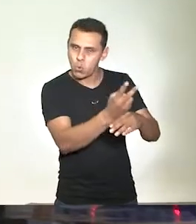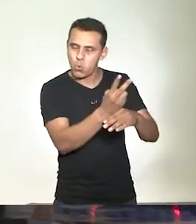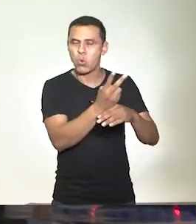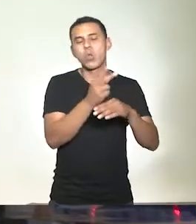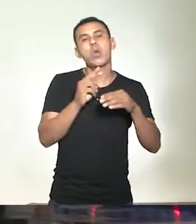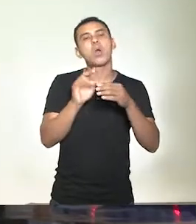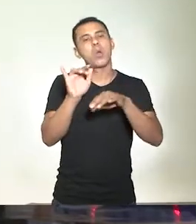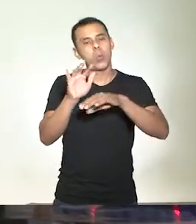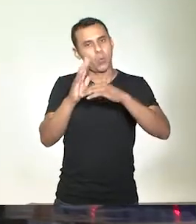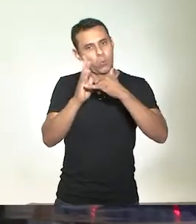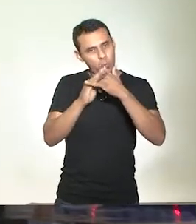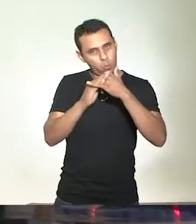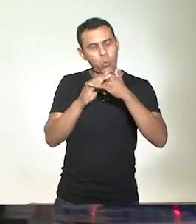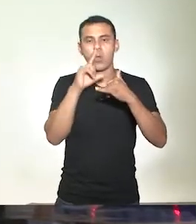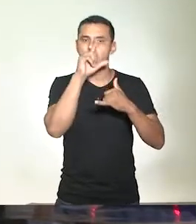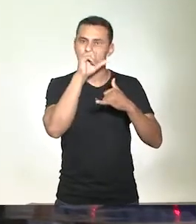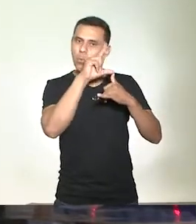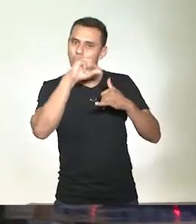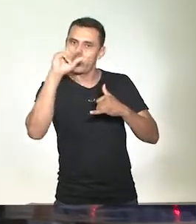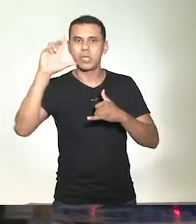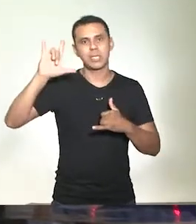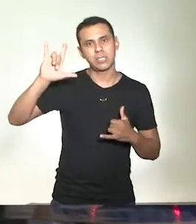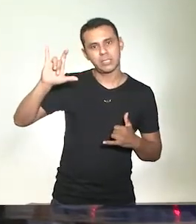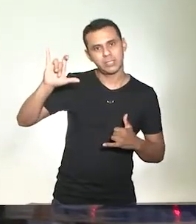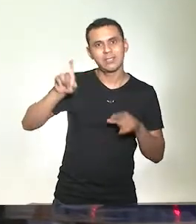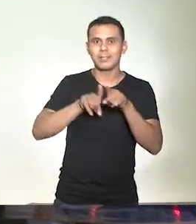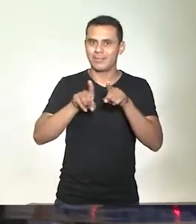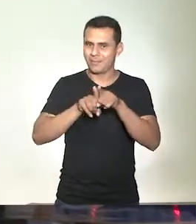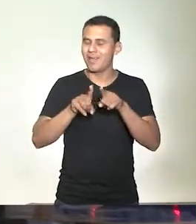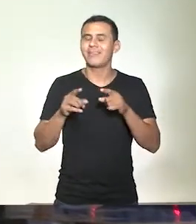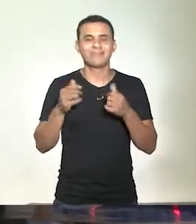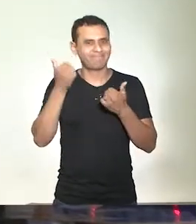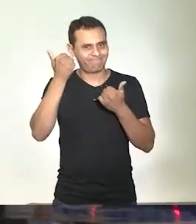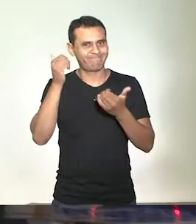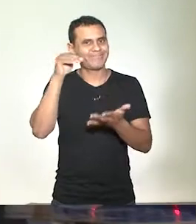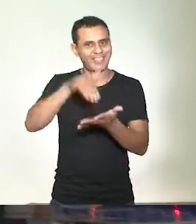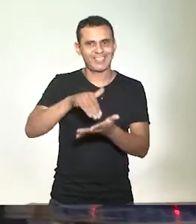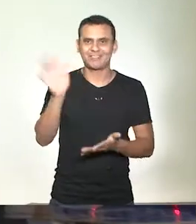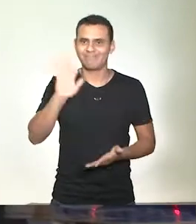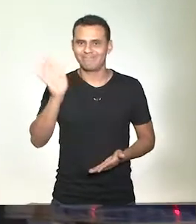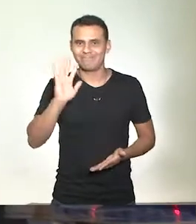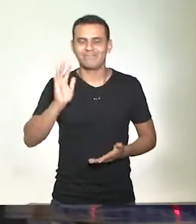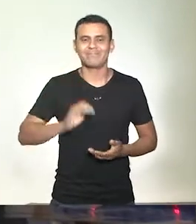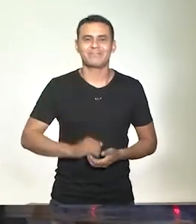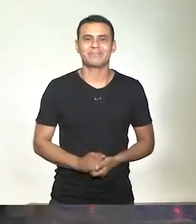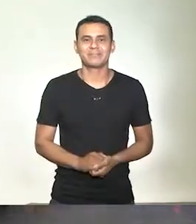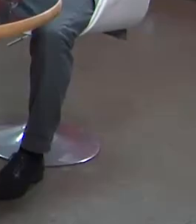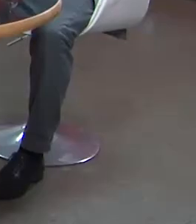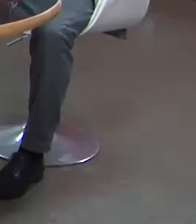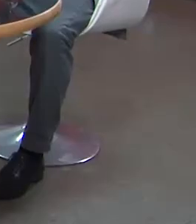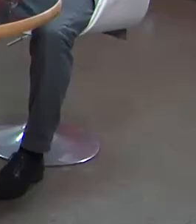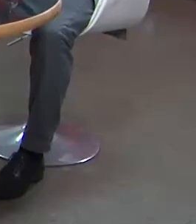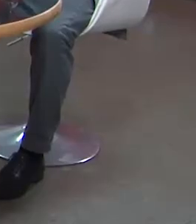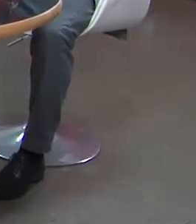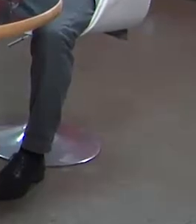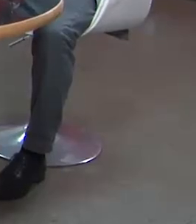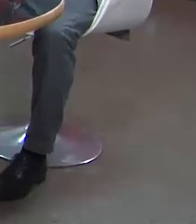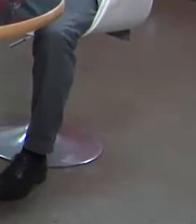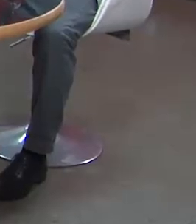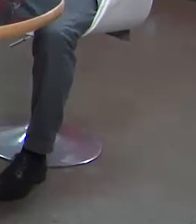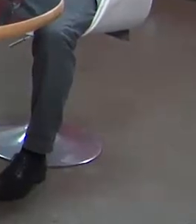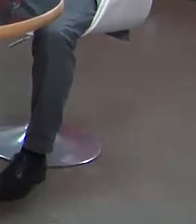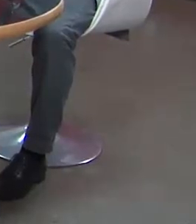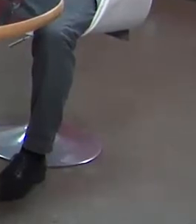procure UFRJ oficial no Twitter no Facebook no Instagram e no YouTube até a próxima edição a